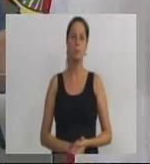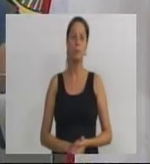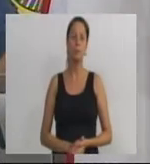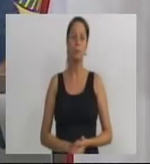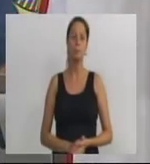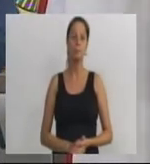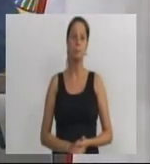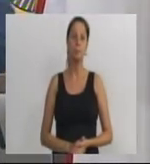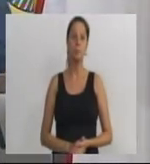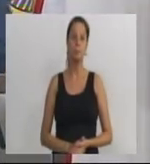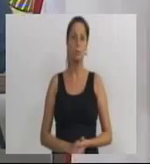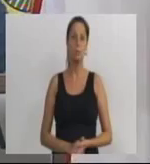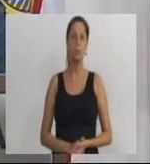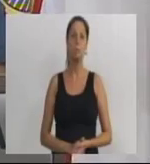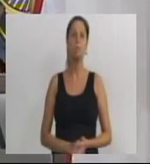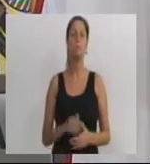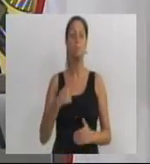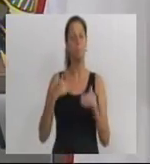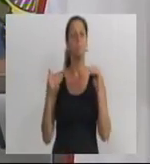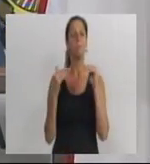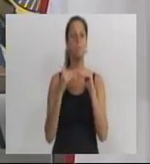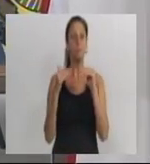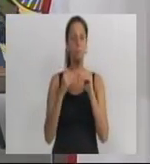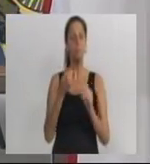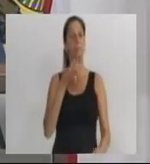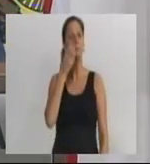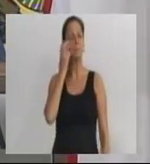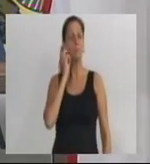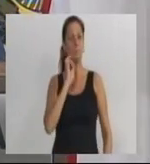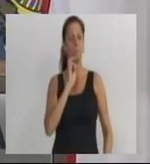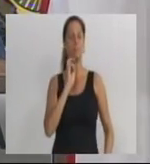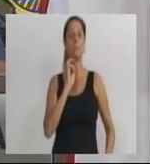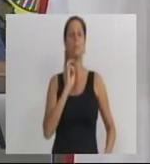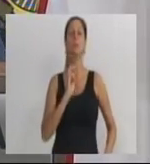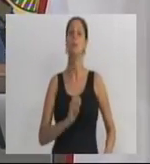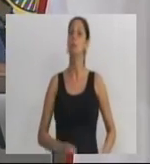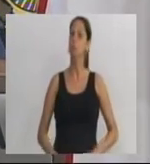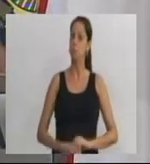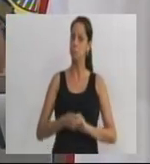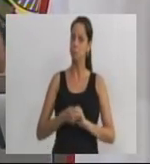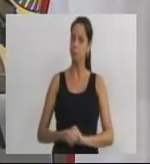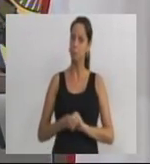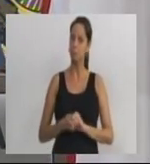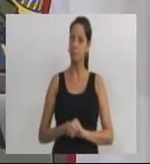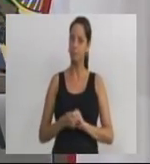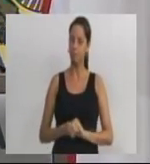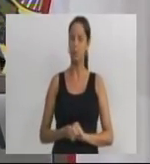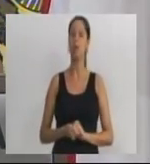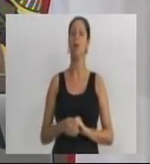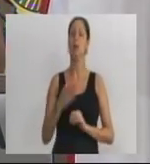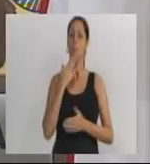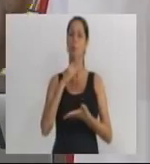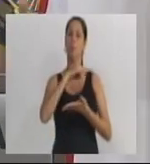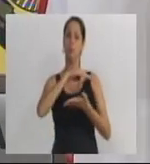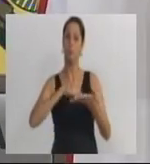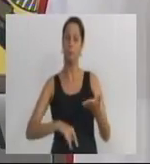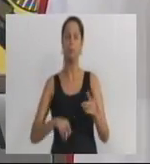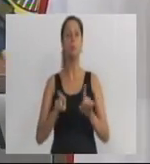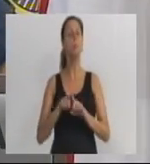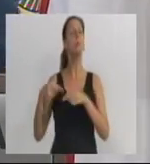Mesma linha do vereador Vanderlei, quero aqui, aliás, parabenizá-lo pelo, não só pelo apoio do requerimento, mas por essa